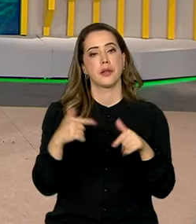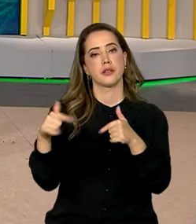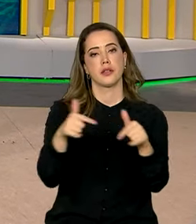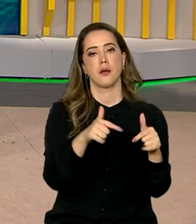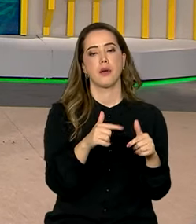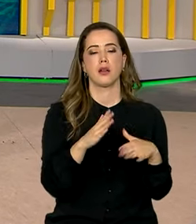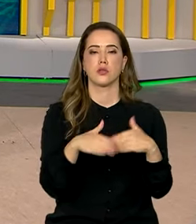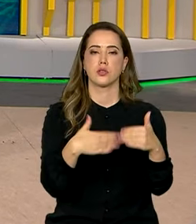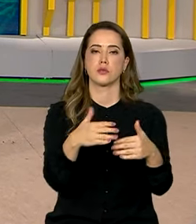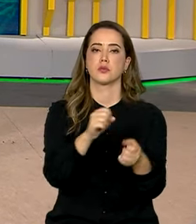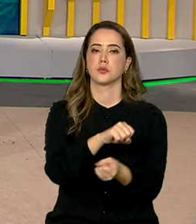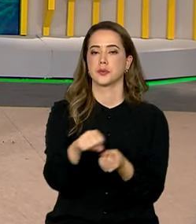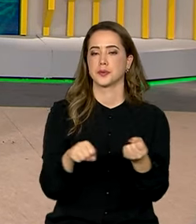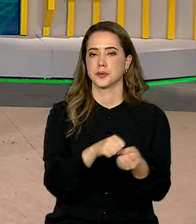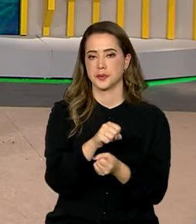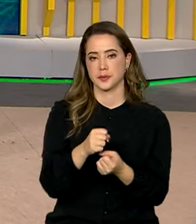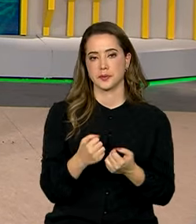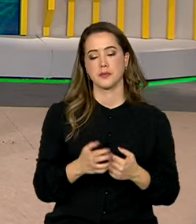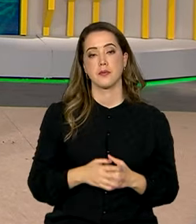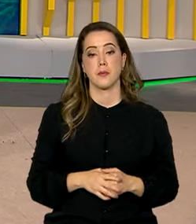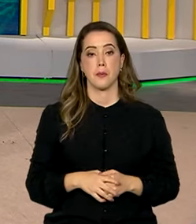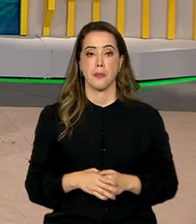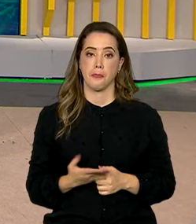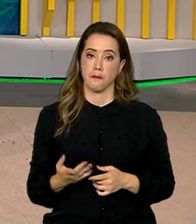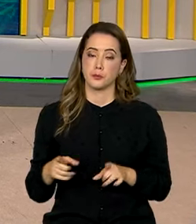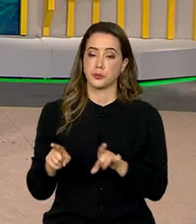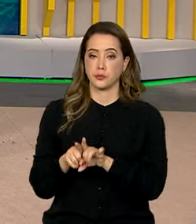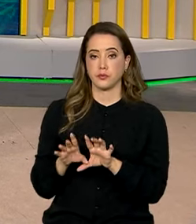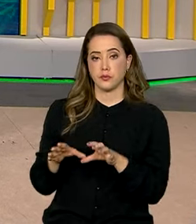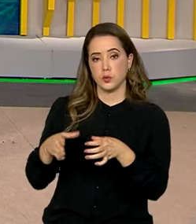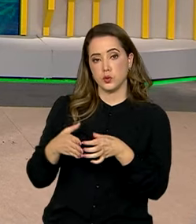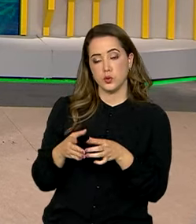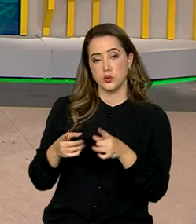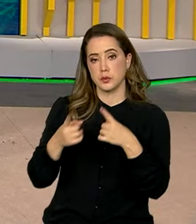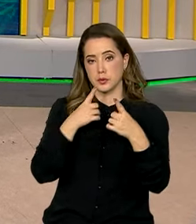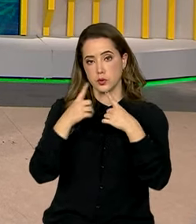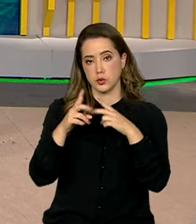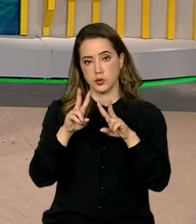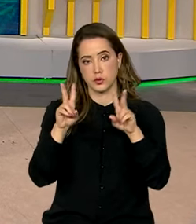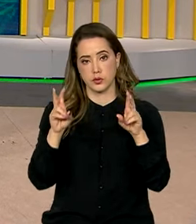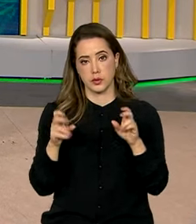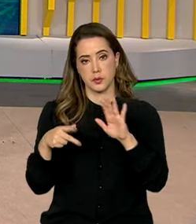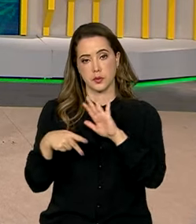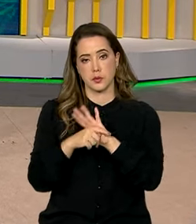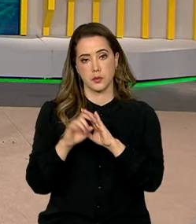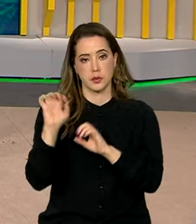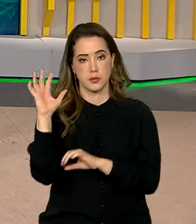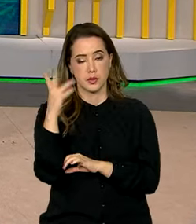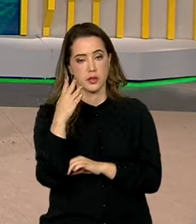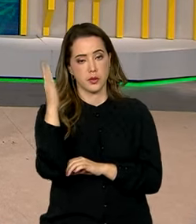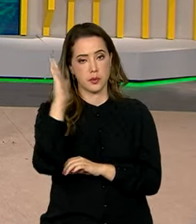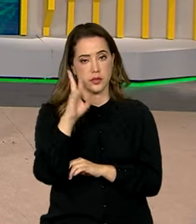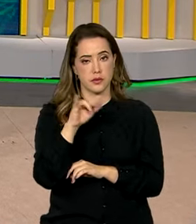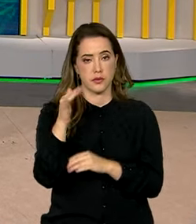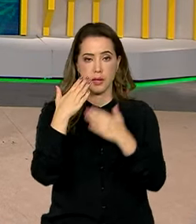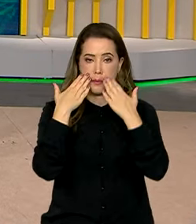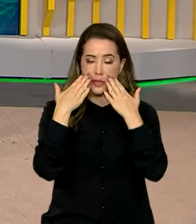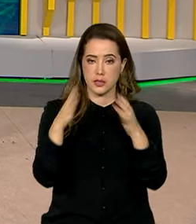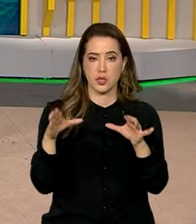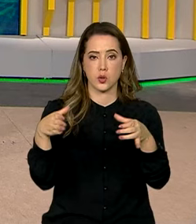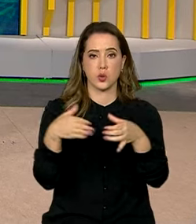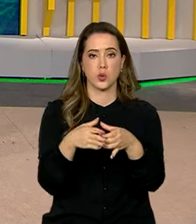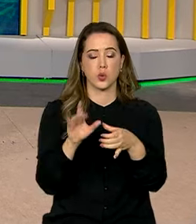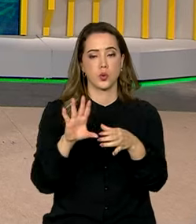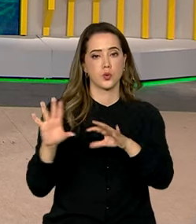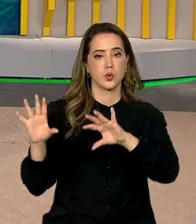desenvolvimento sustentável para as regiões. Sim, o grupo também debateu as metas ambientais que o Brasil vai apresentar durante a Cúpula do Clima,